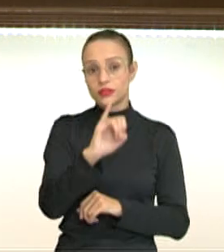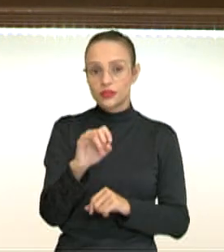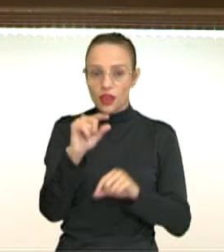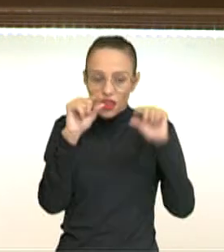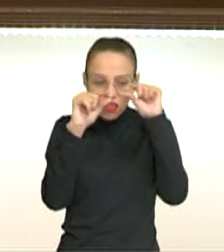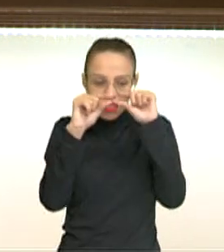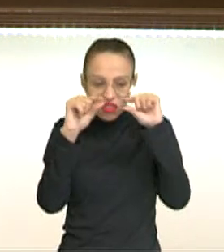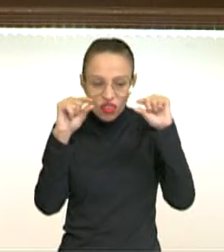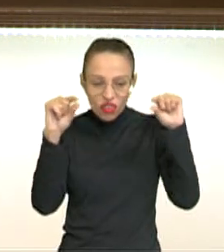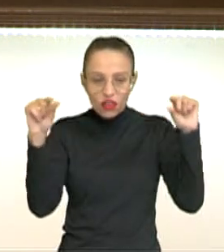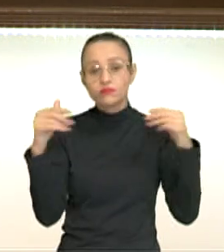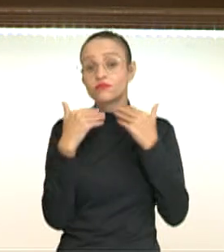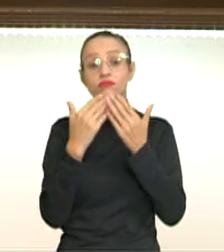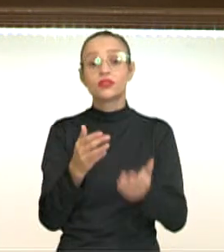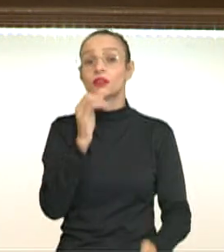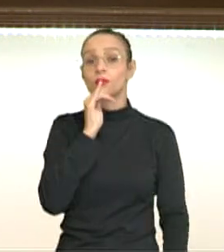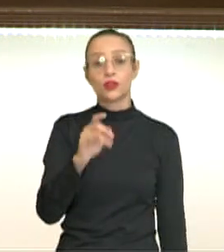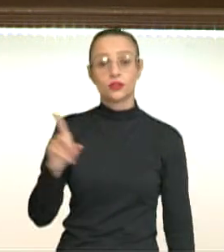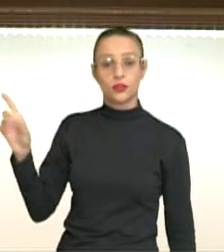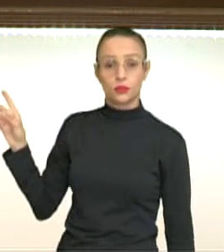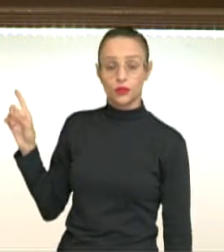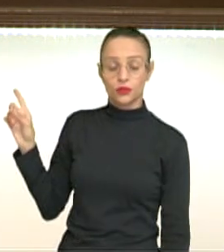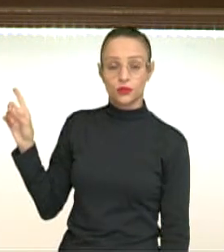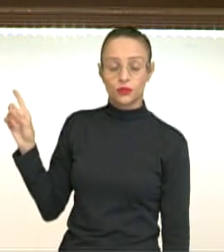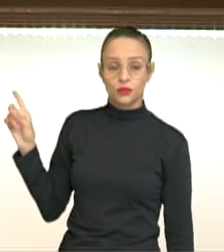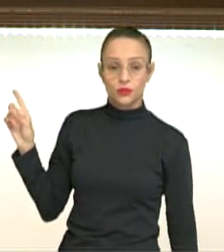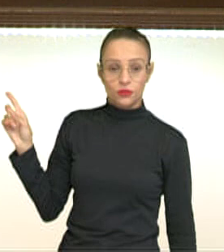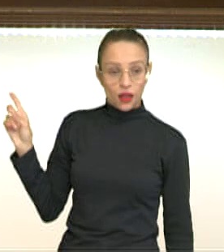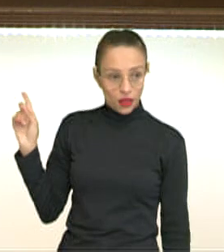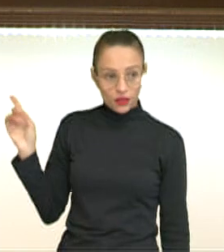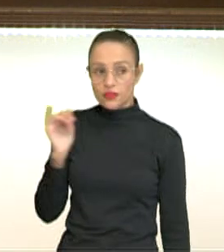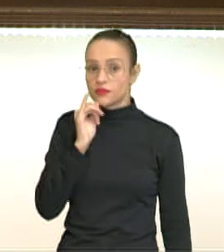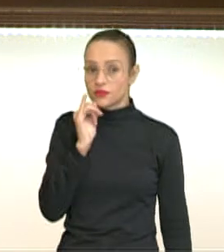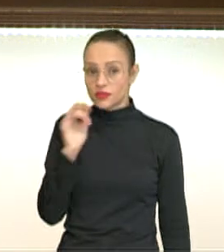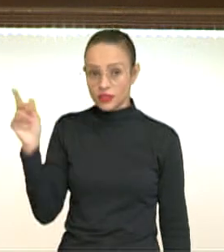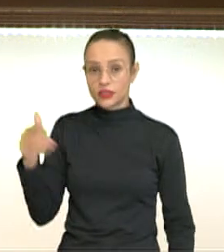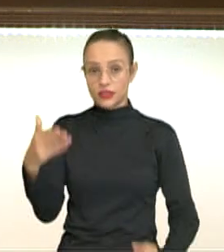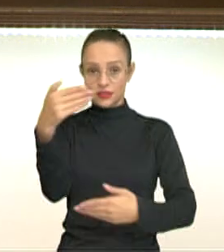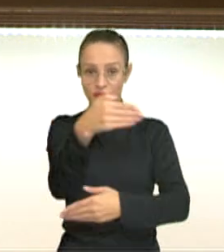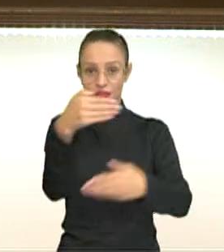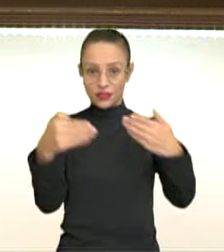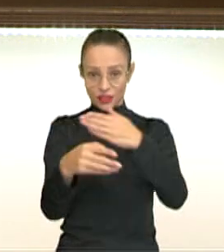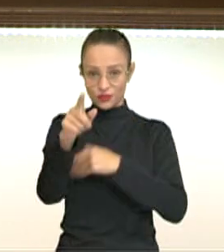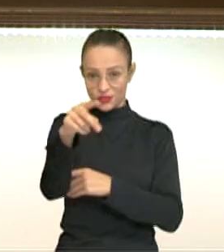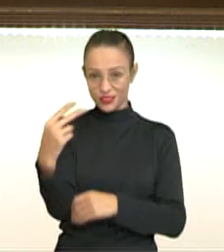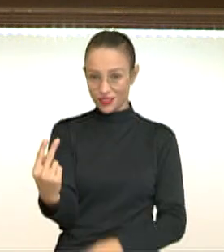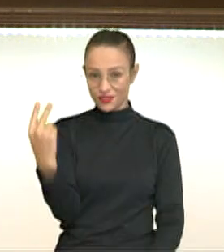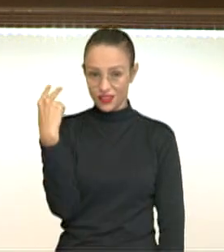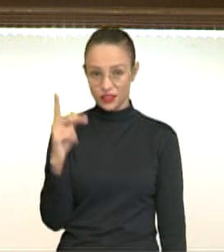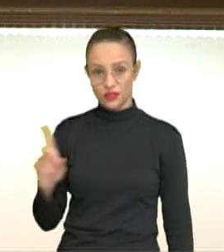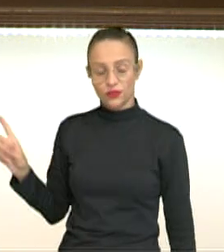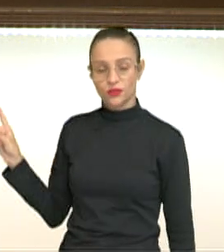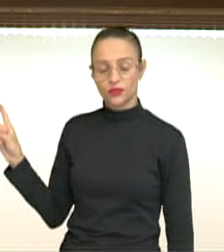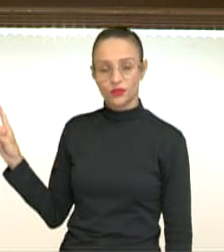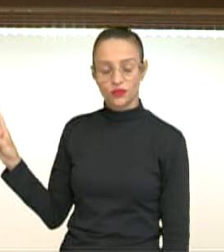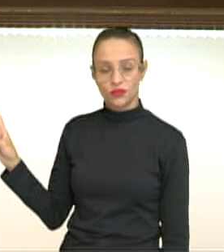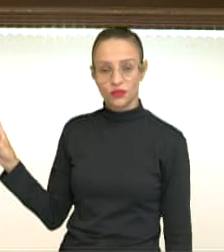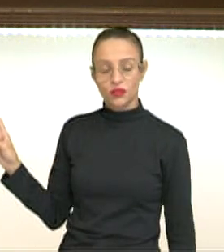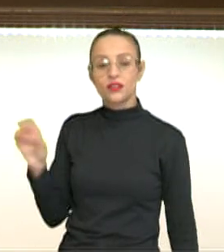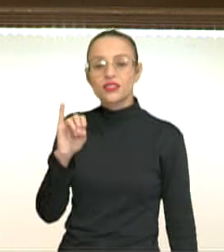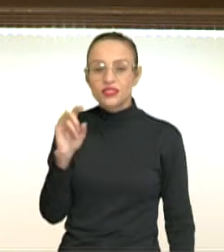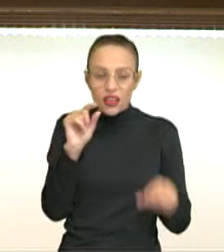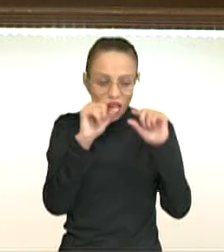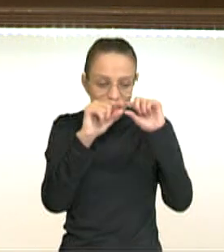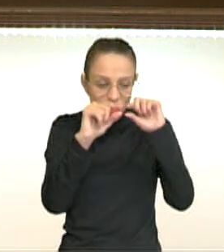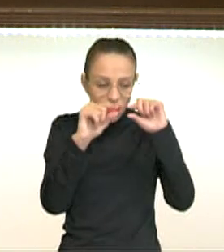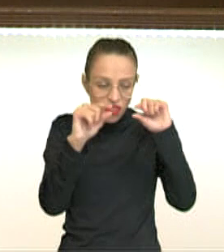vai adiantar? Por exemplo, se aqui, nesse cartaz que nós estamos, nesse slide que você está vendo aqui na sua tela, se tivesse muito miudinho,